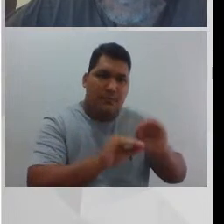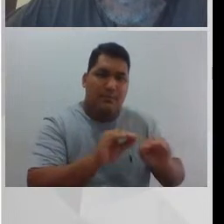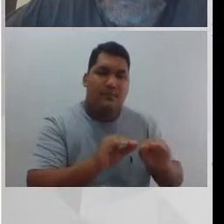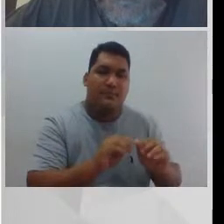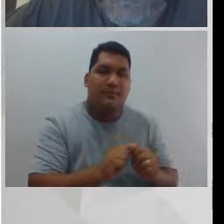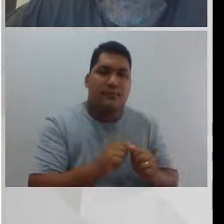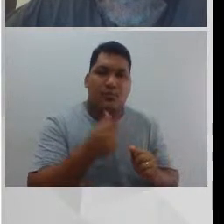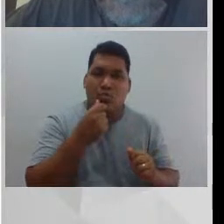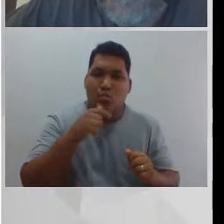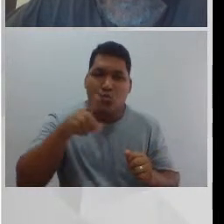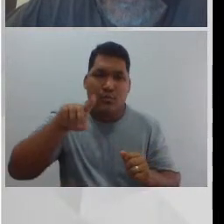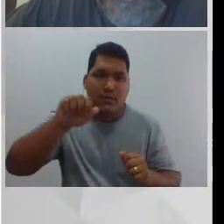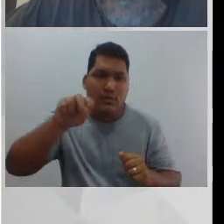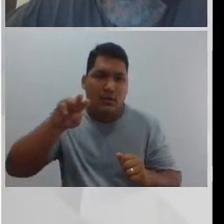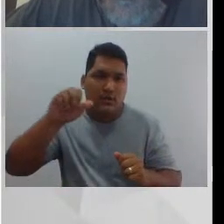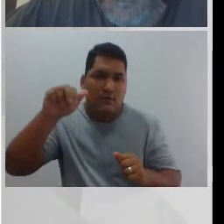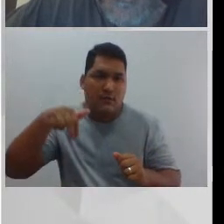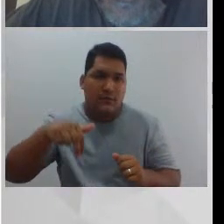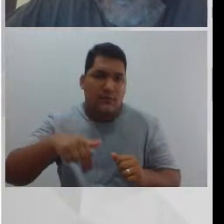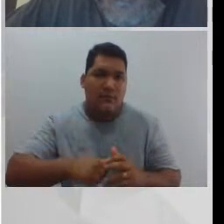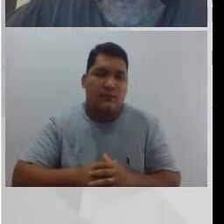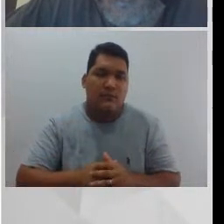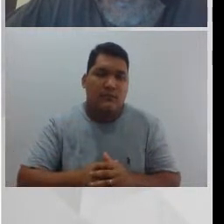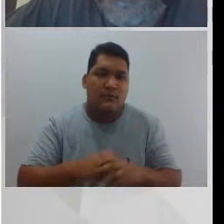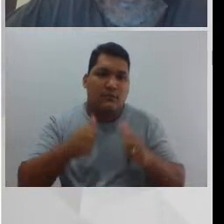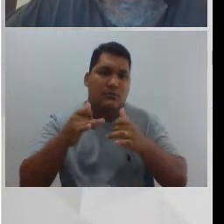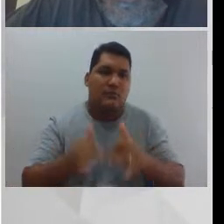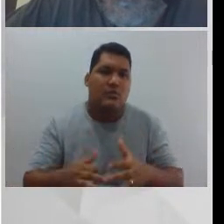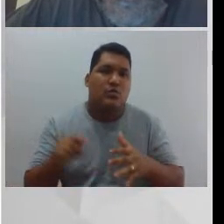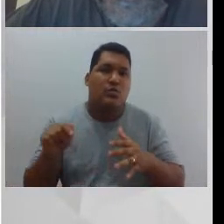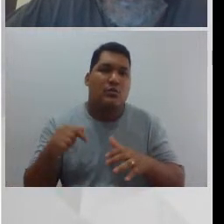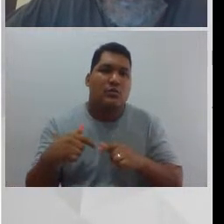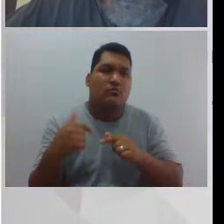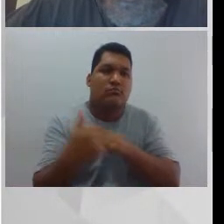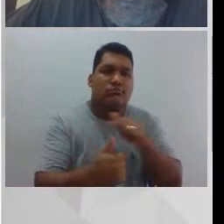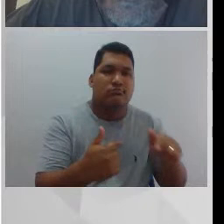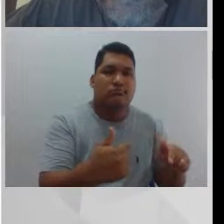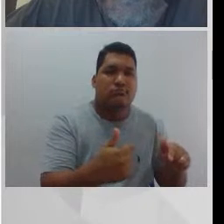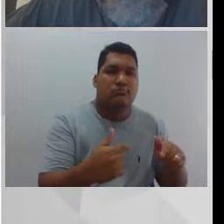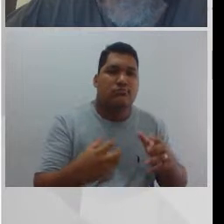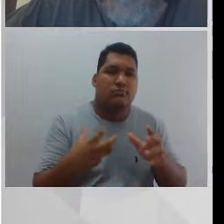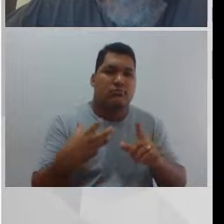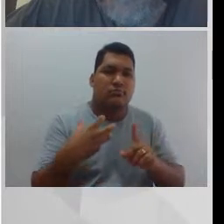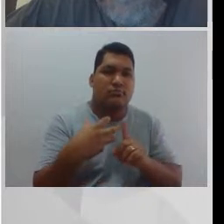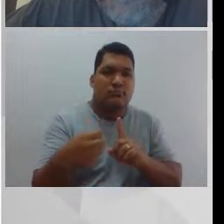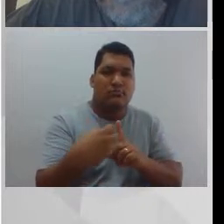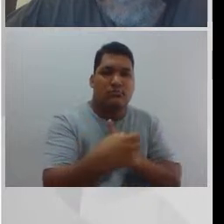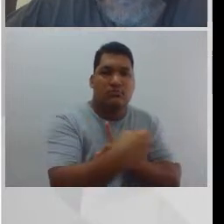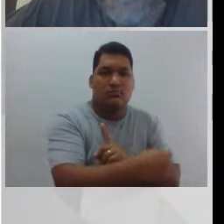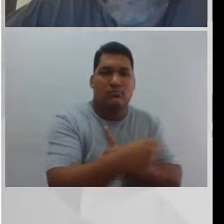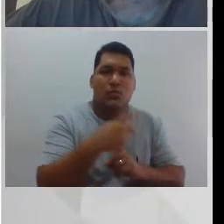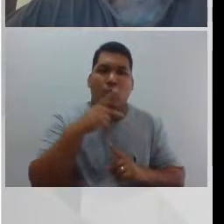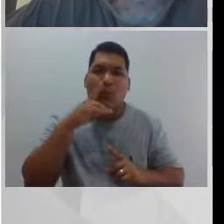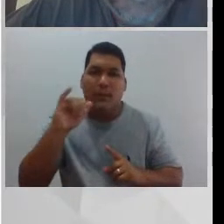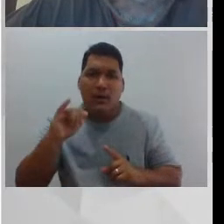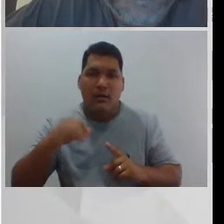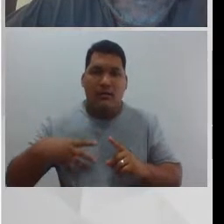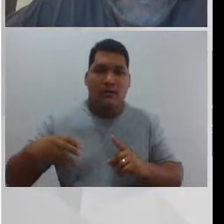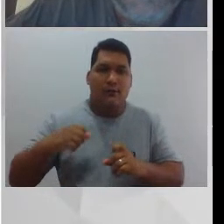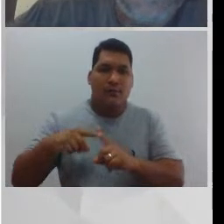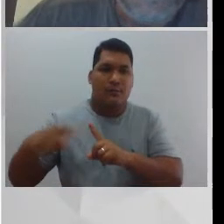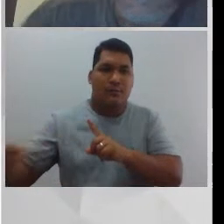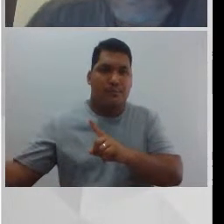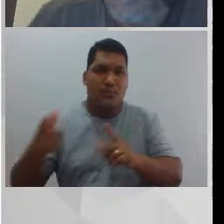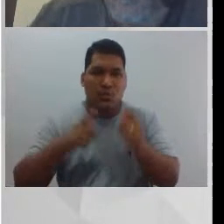né, como você transmite a herança genética dos pais para os filhos.